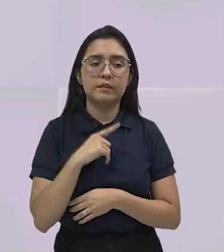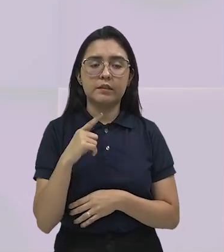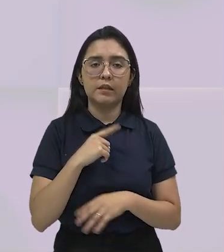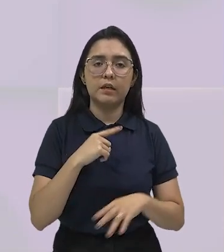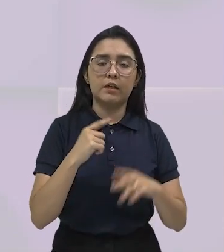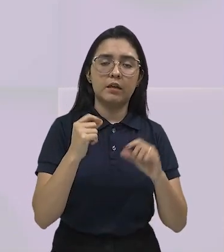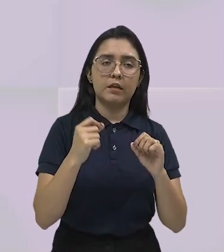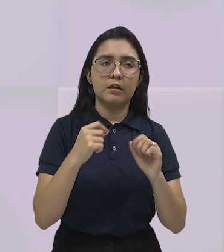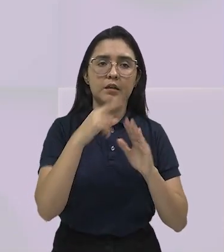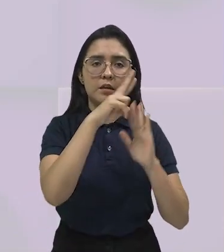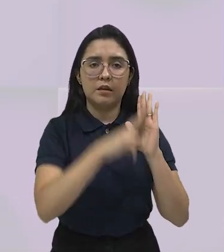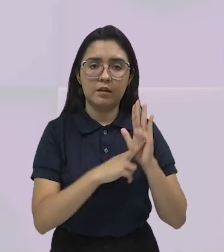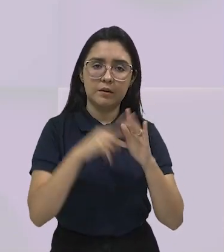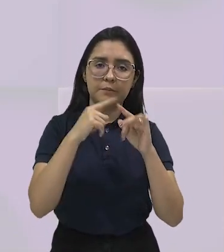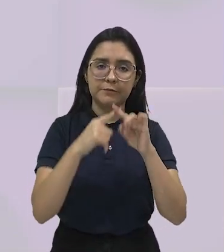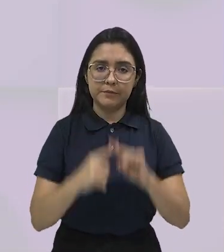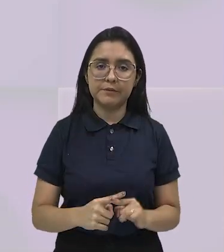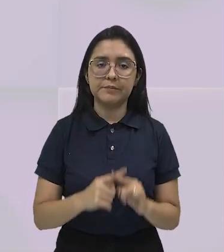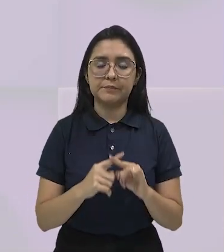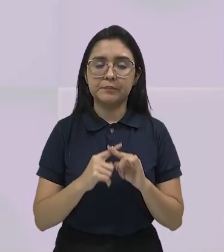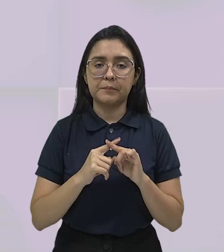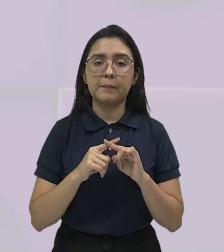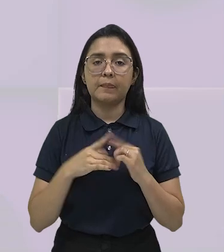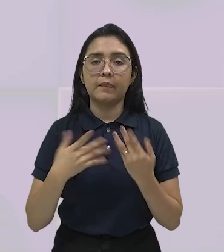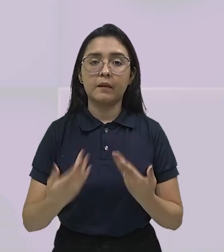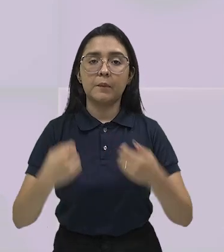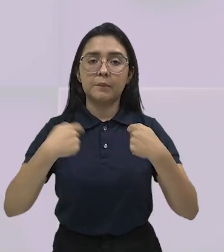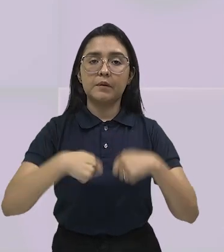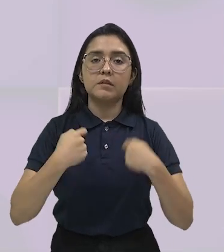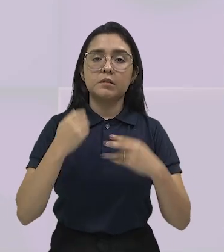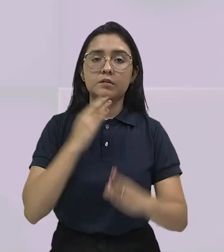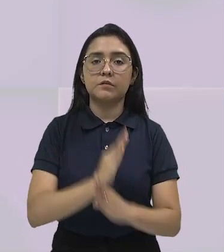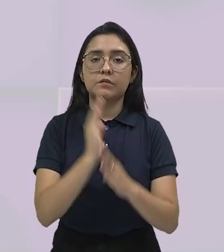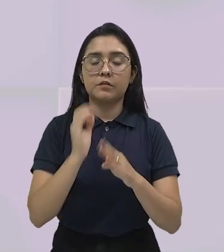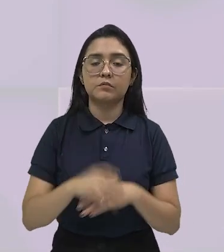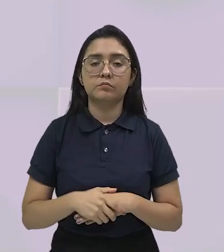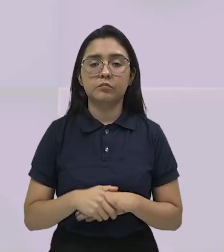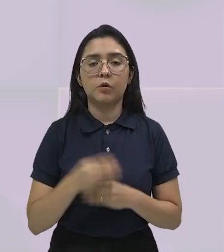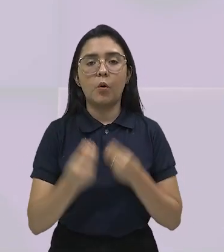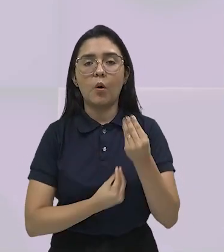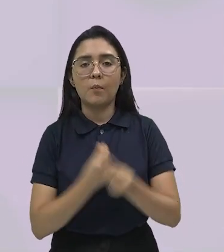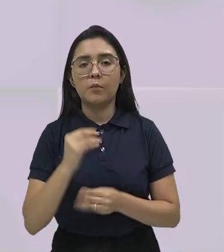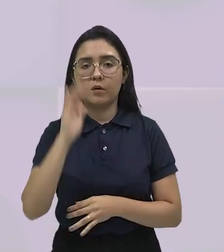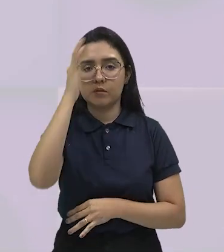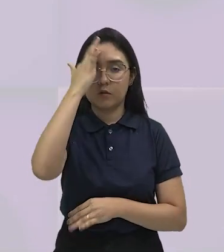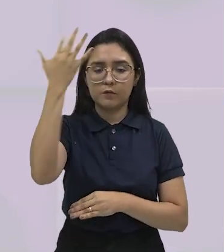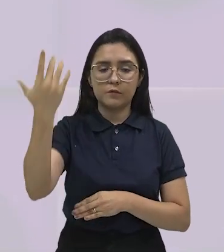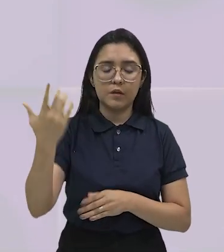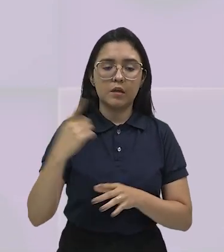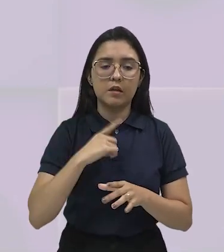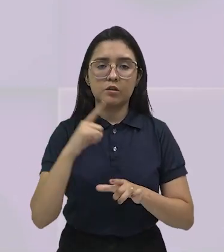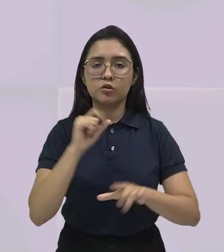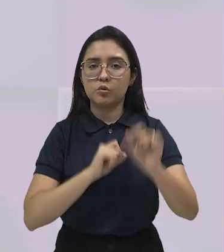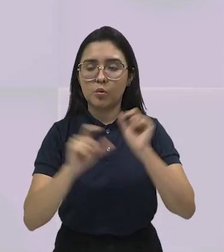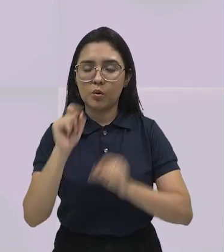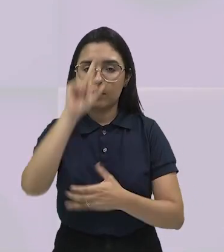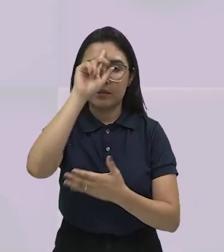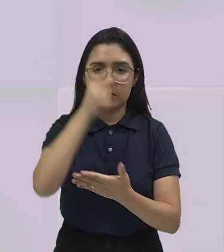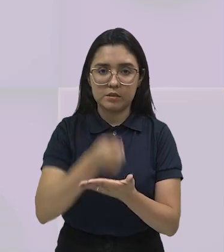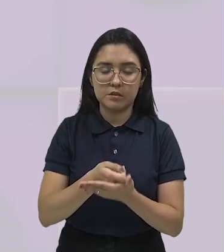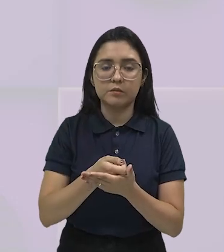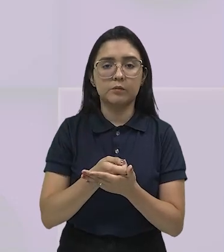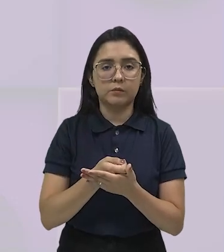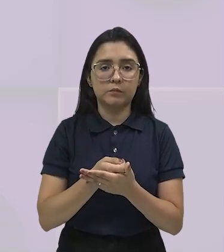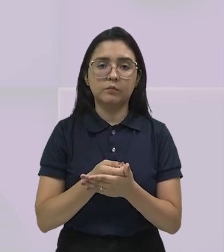princípio multiplicativo, certo? Você deverá identificar as situações. E essas